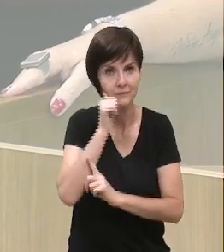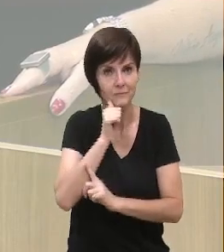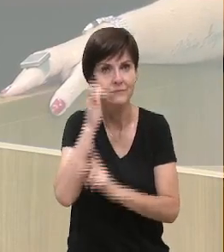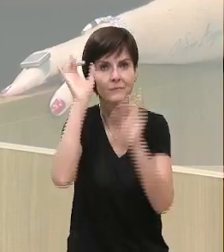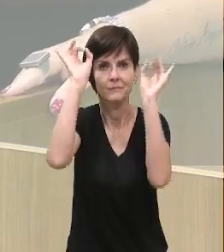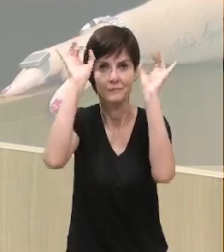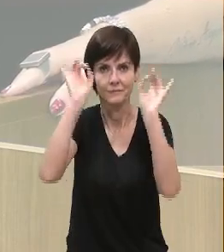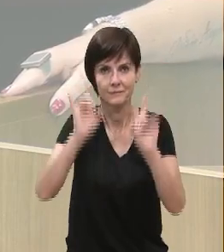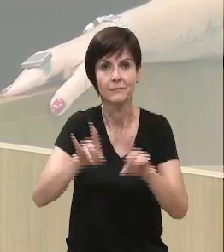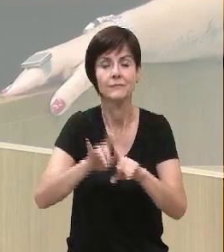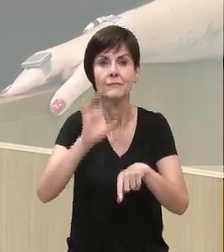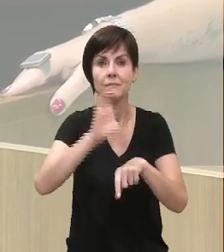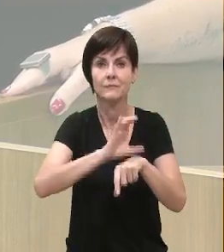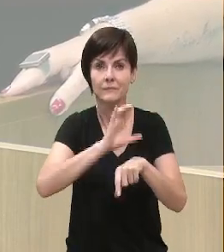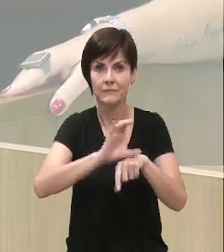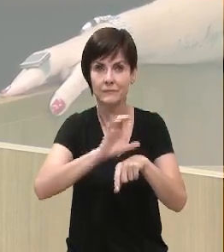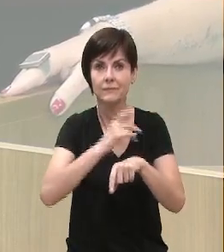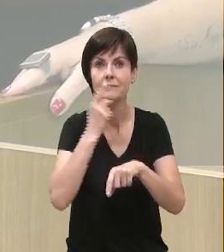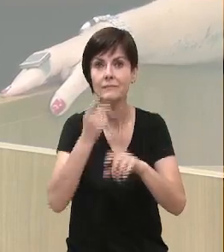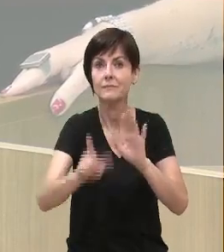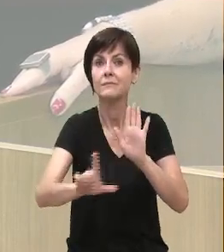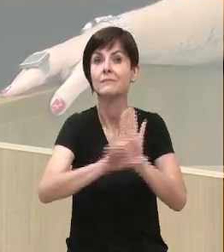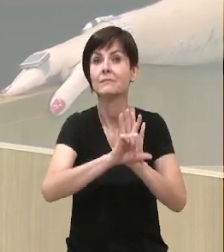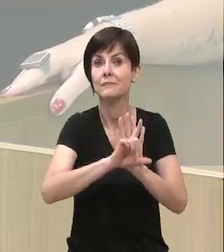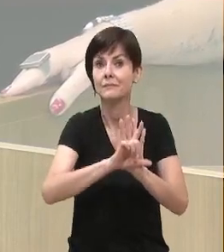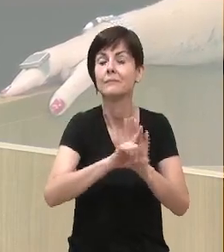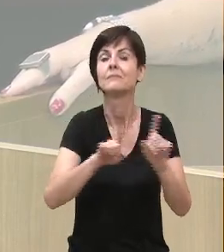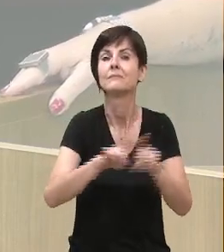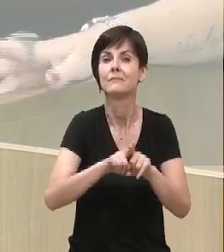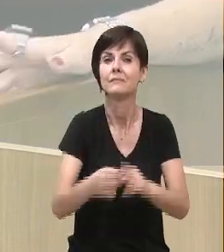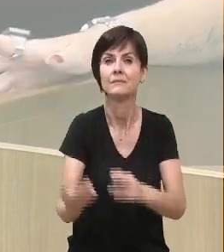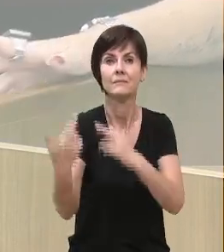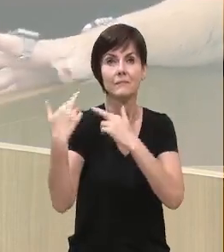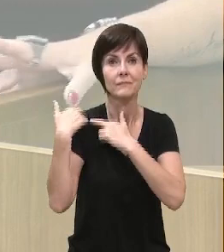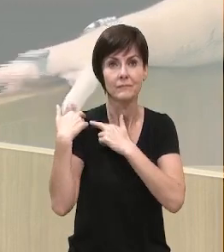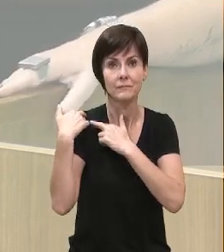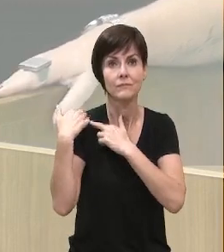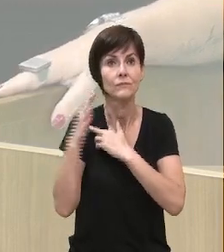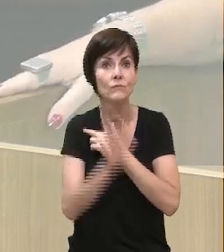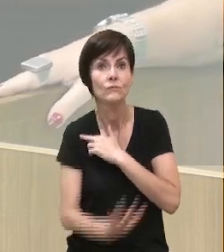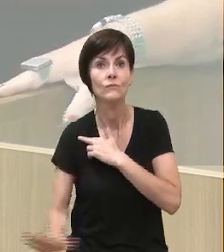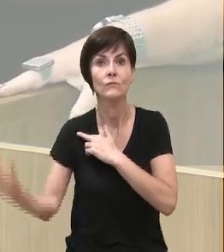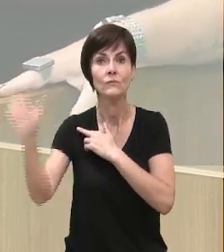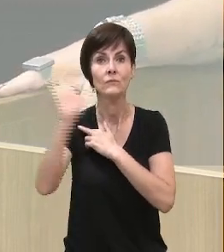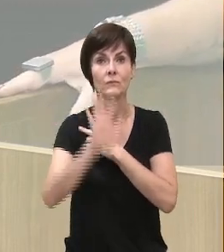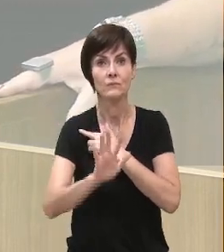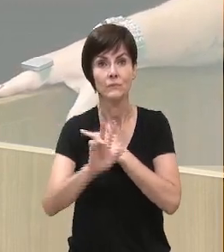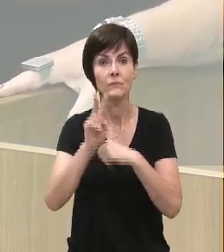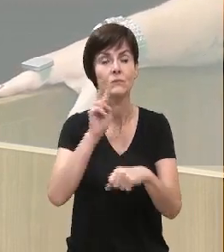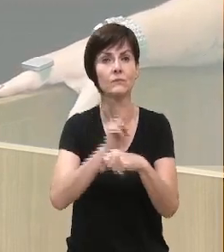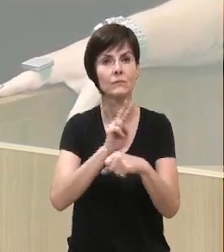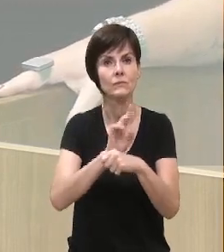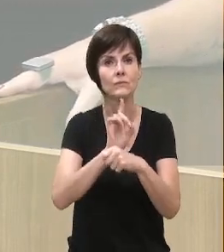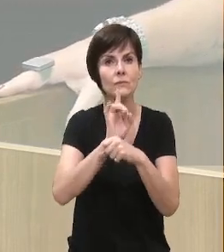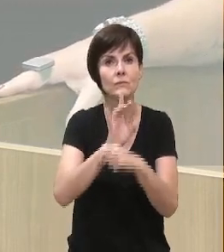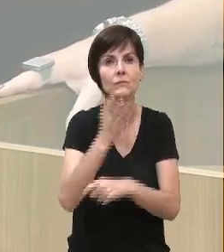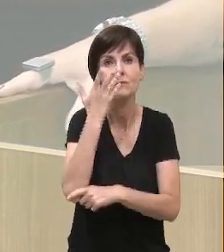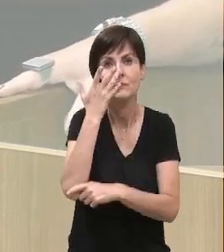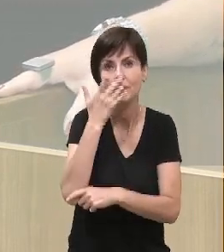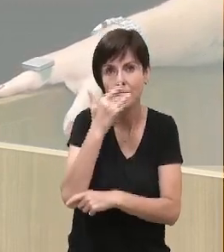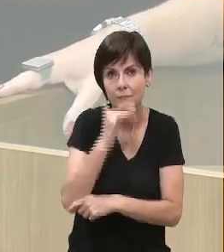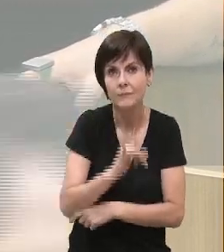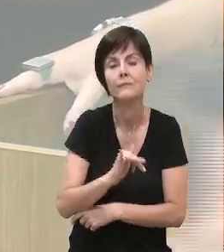a Constituição diz, e a lei diz que é responsabilidade de todos, o cuidado com as